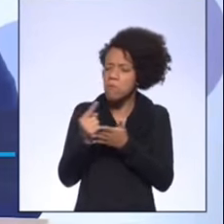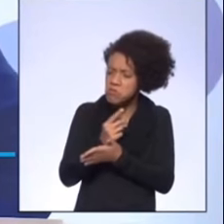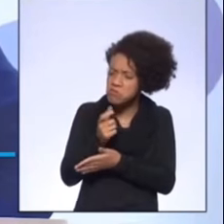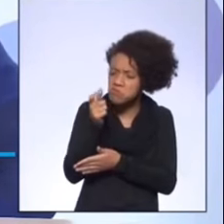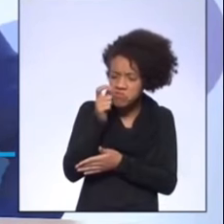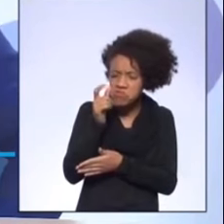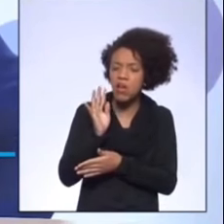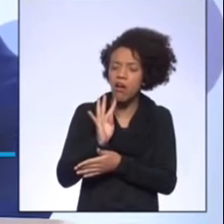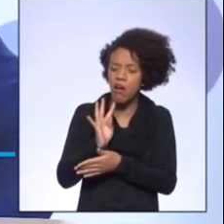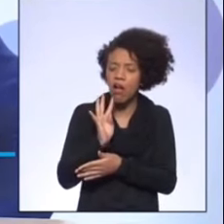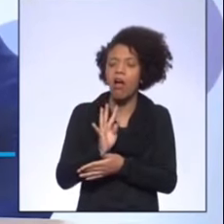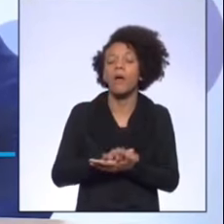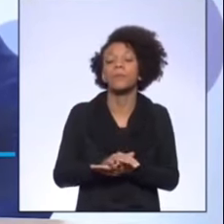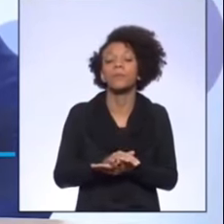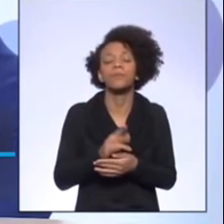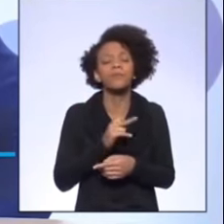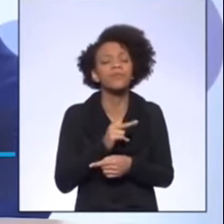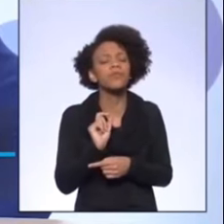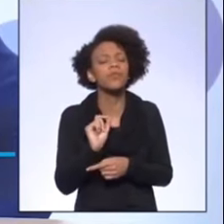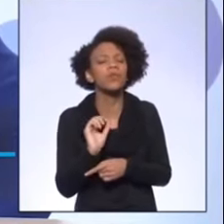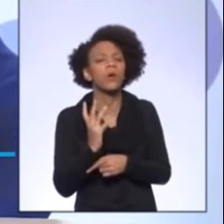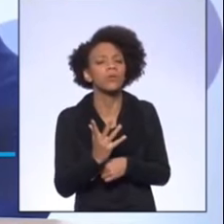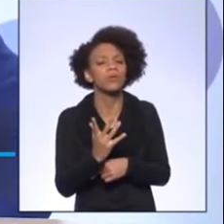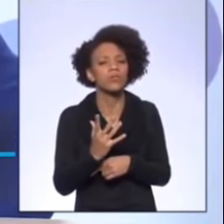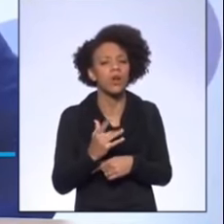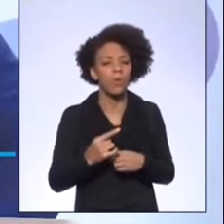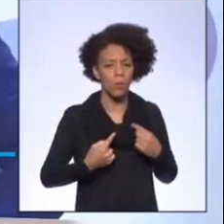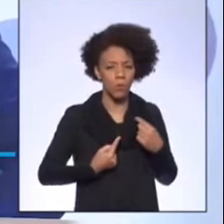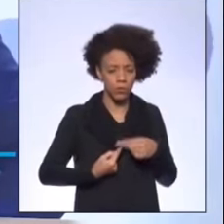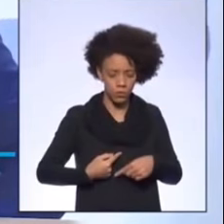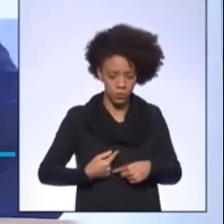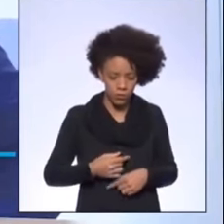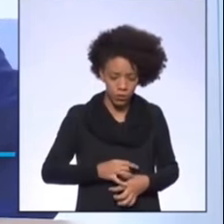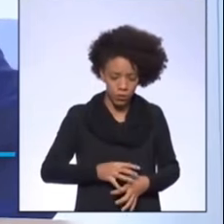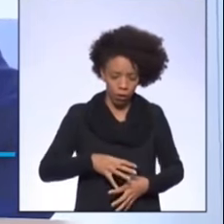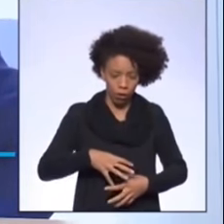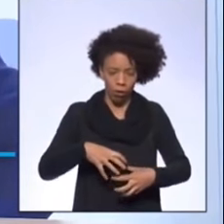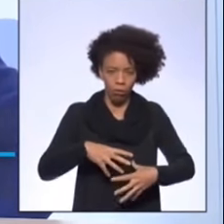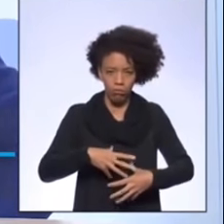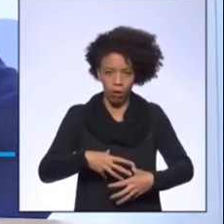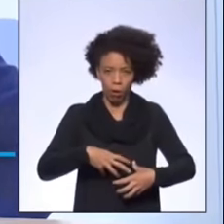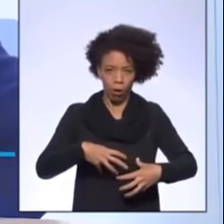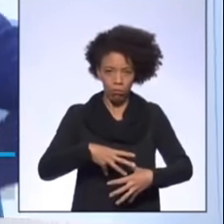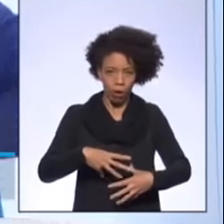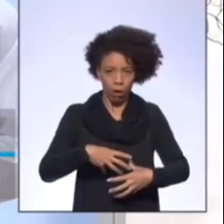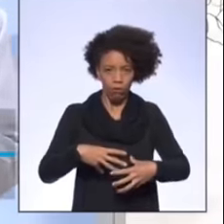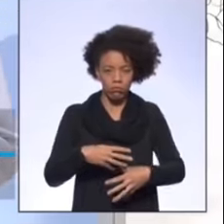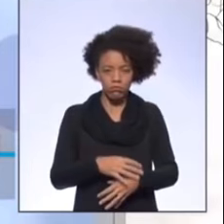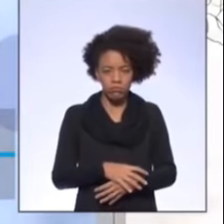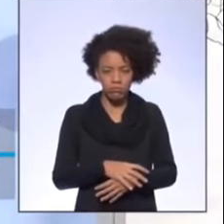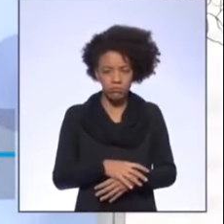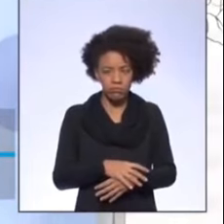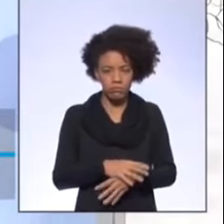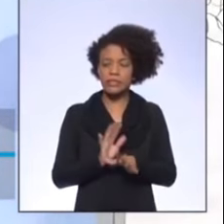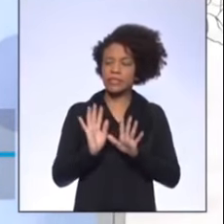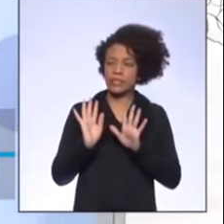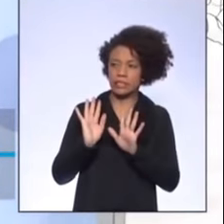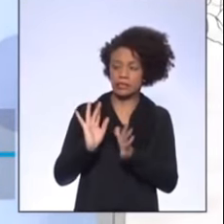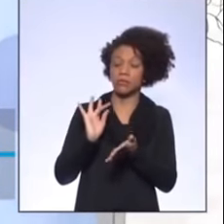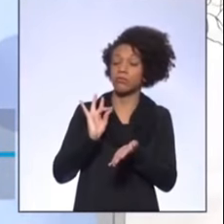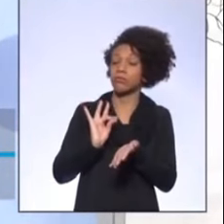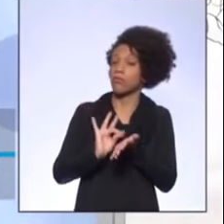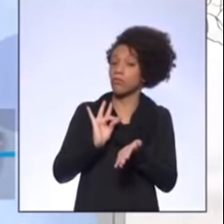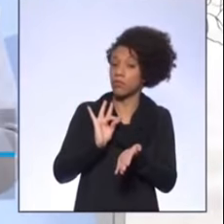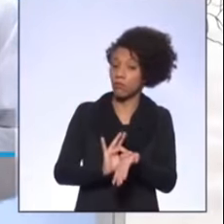legal trazer aqui. Ó. Professor, o que acontece quando o nosso estômago estiver roncando? Então, na verdade, o